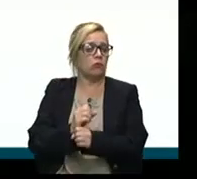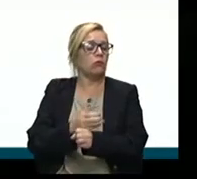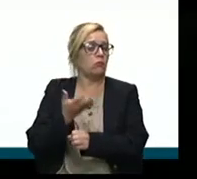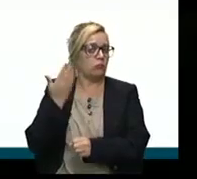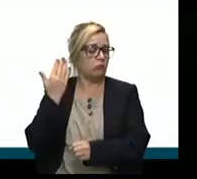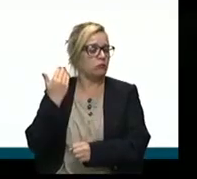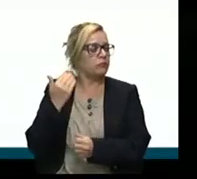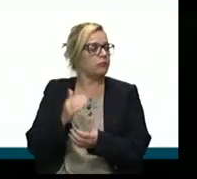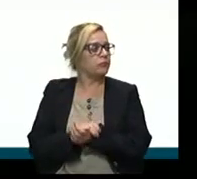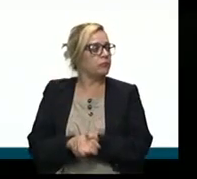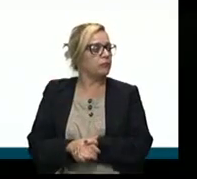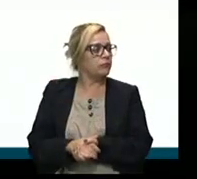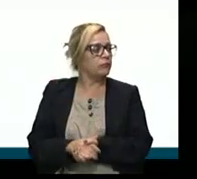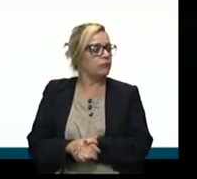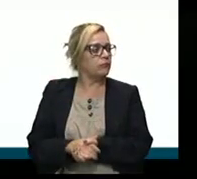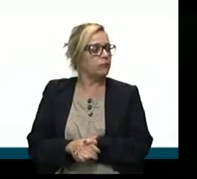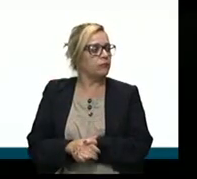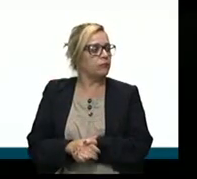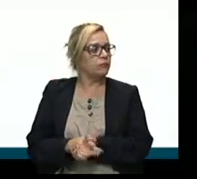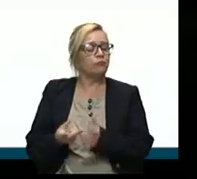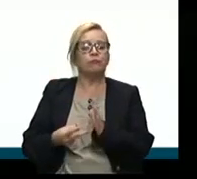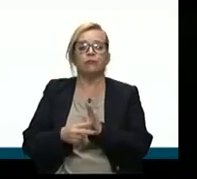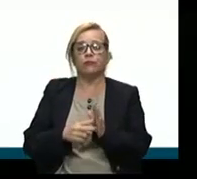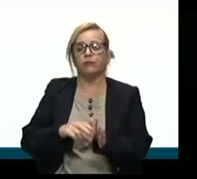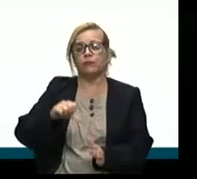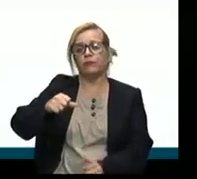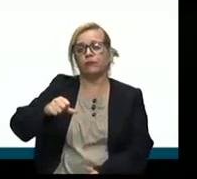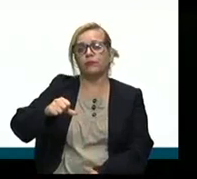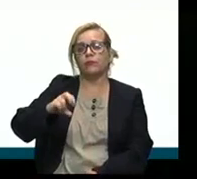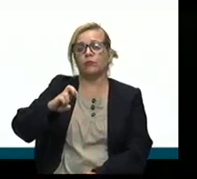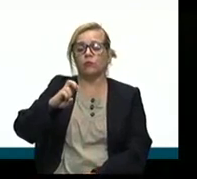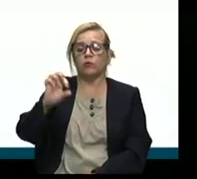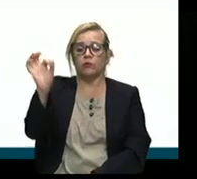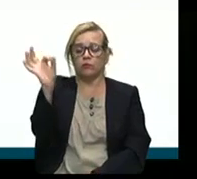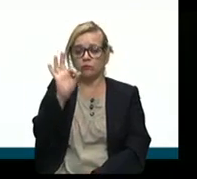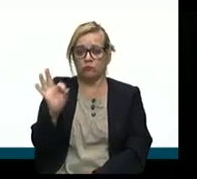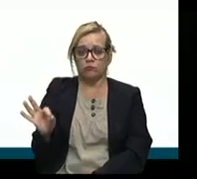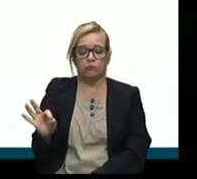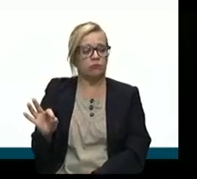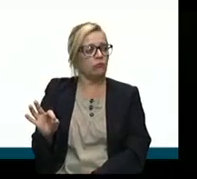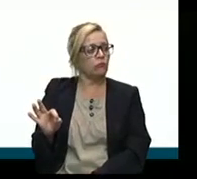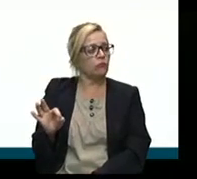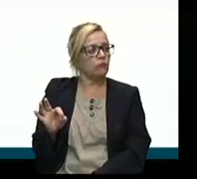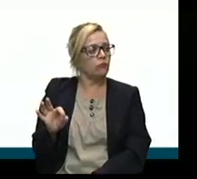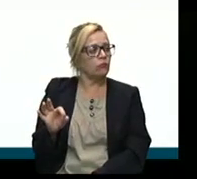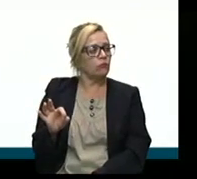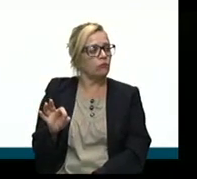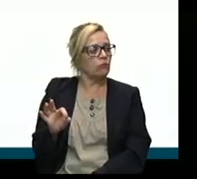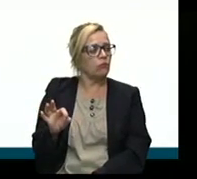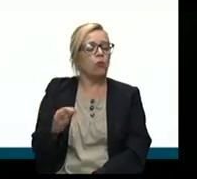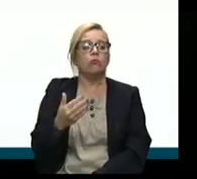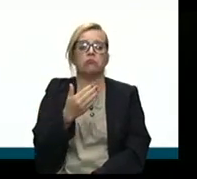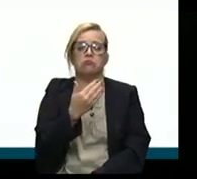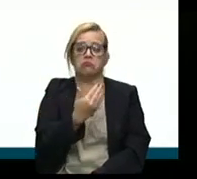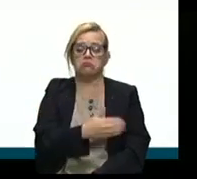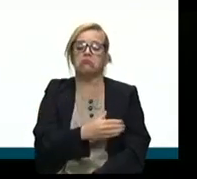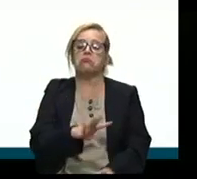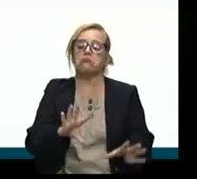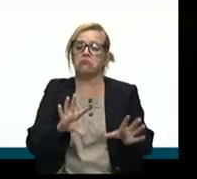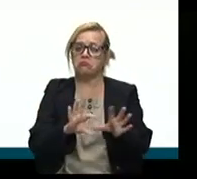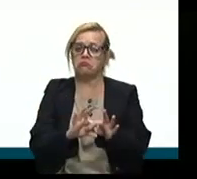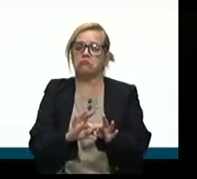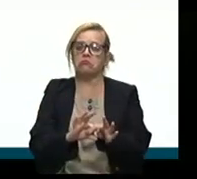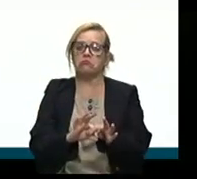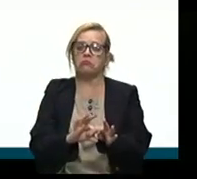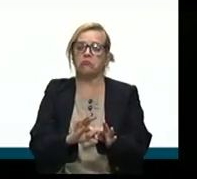esse R. Com um nível de significância de 95%, foi atestada a significância dessa correlação,